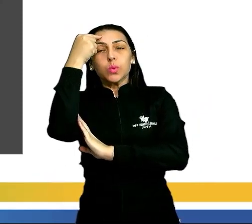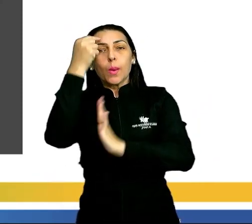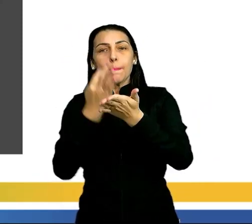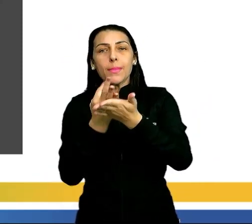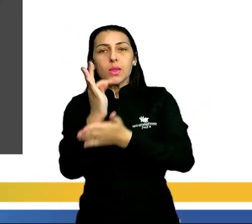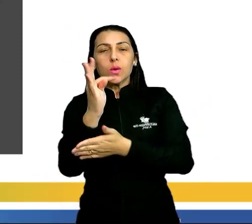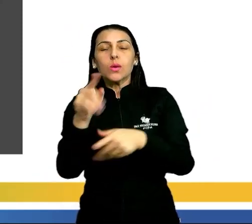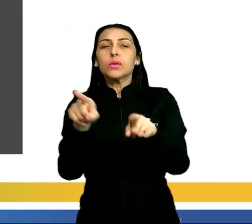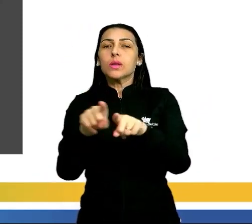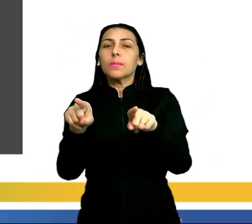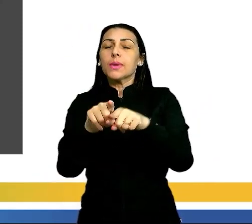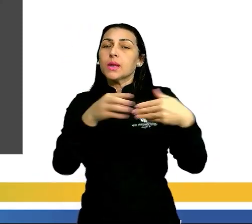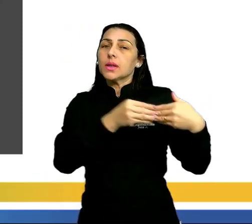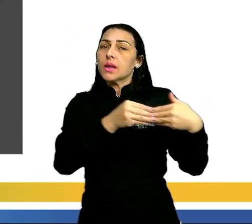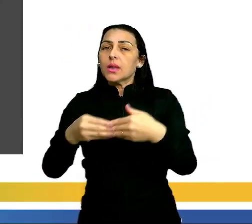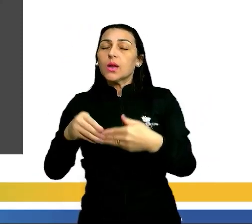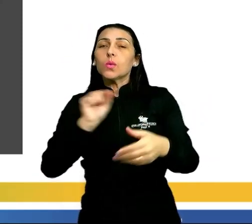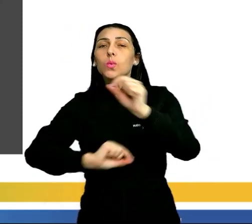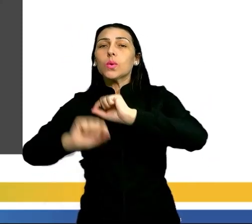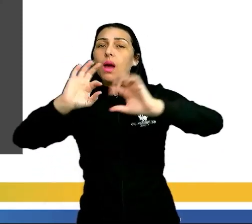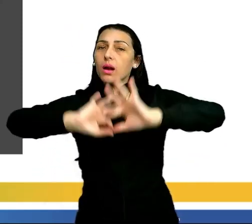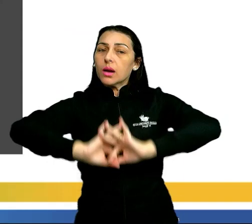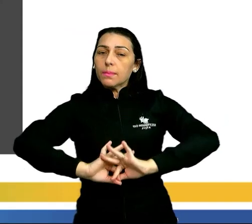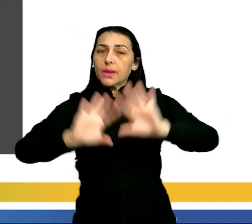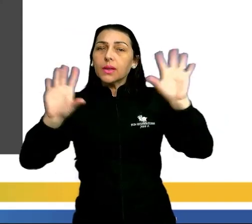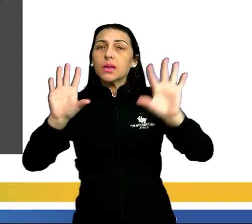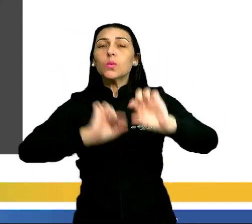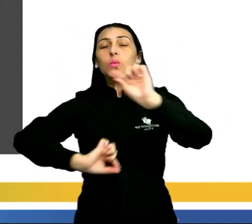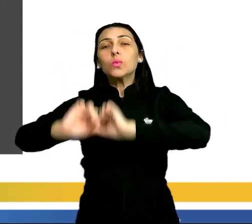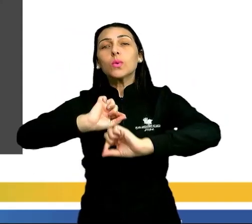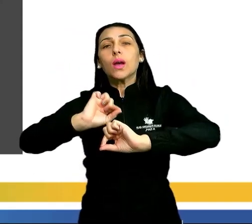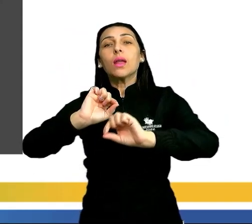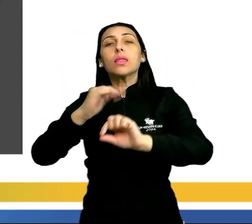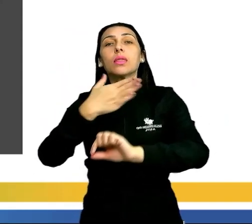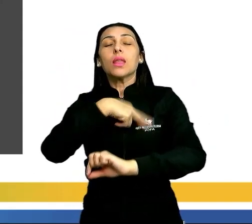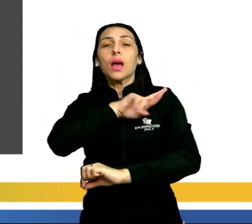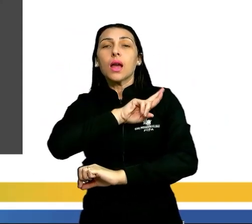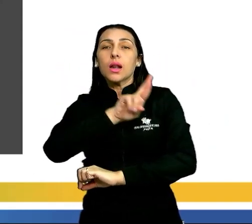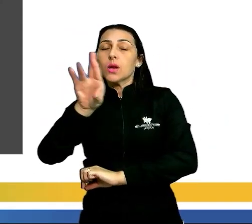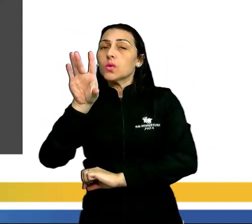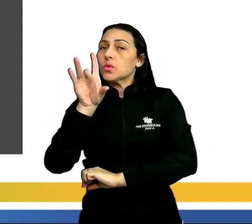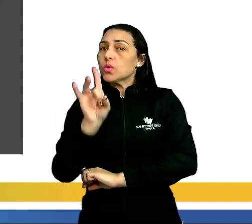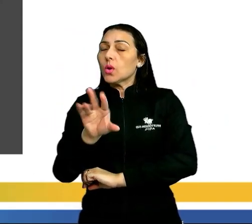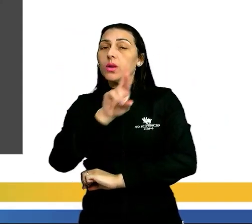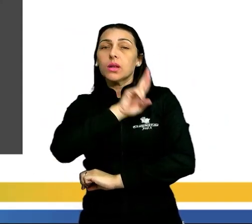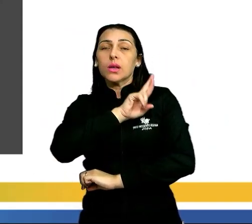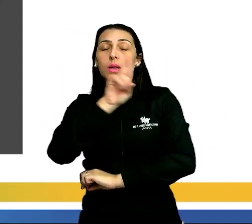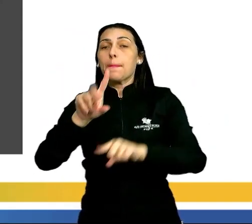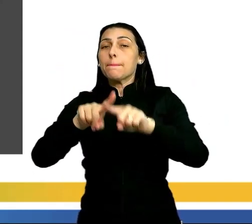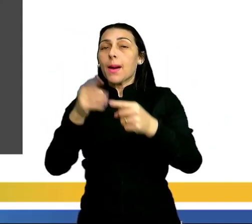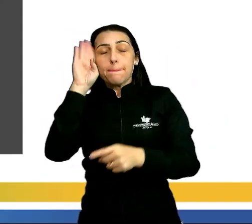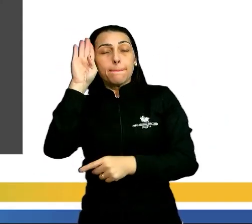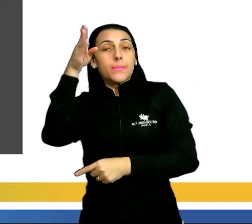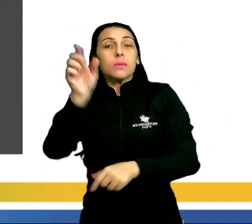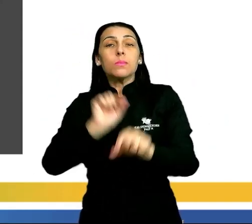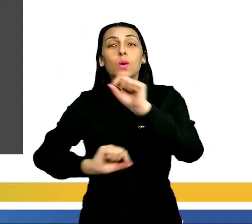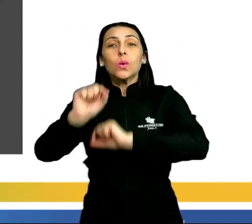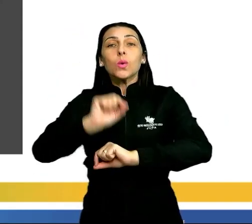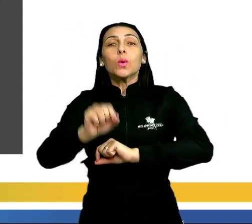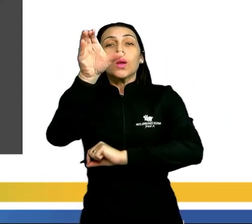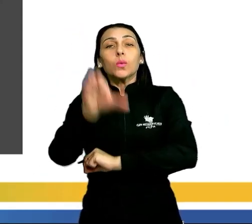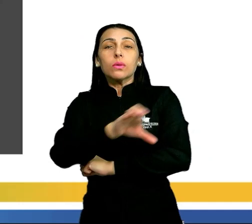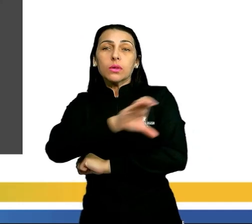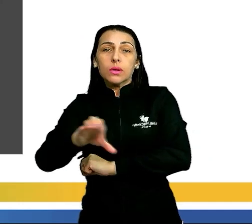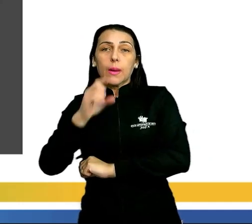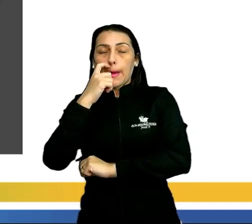teológico, trazendo aquele lado libertador da religião, e não apenas da religião, mas principalmente do